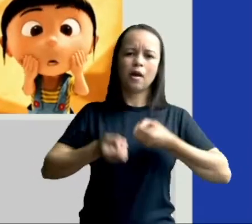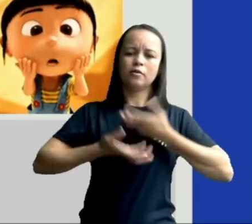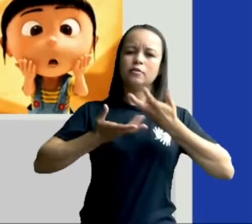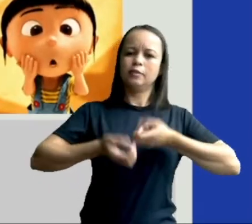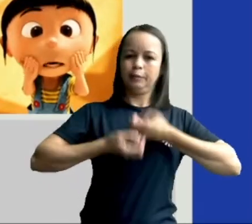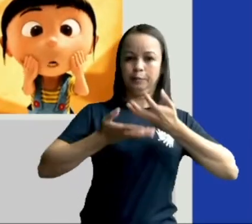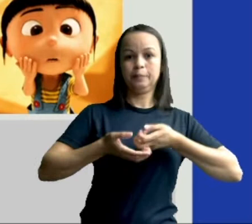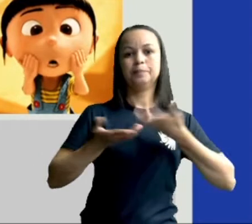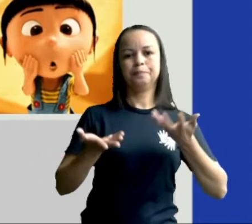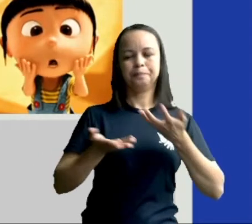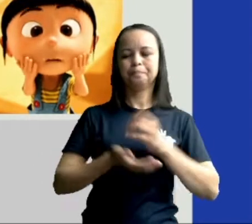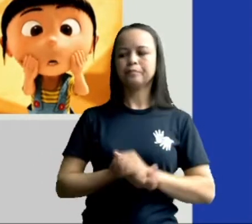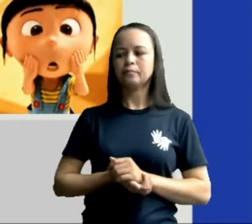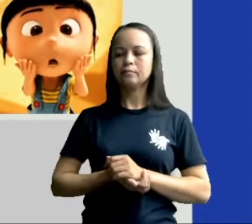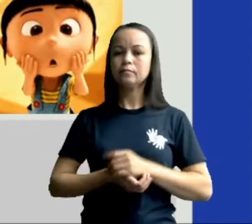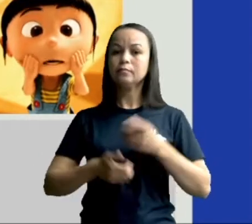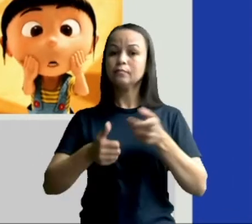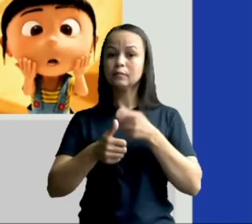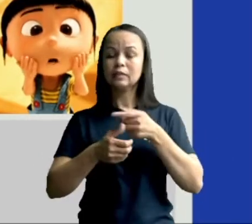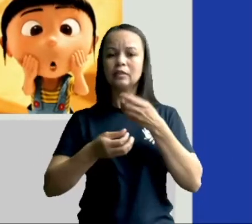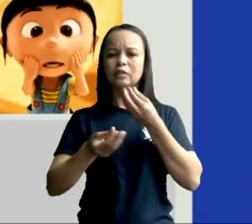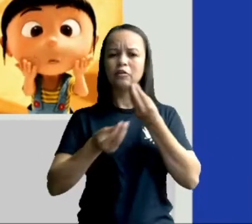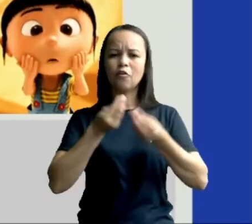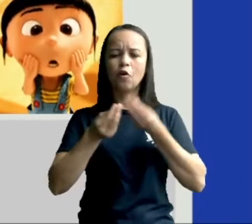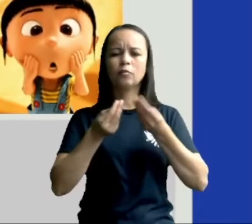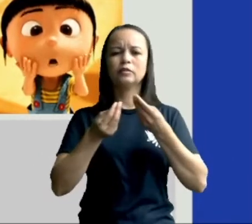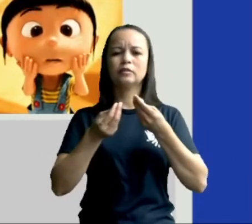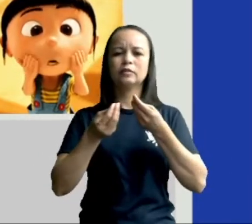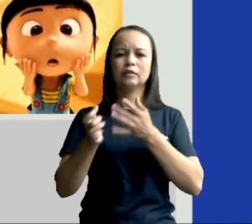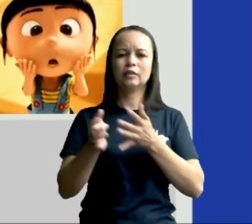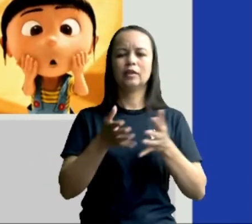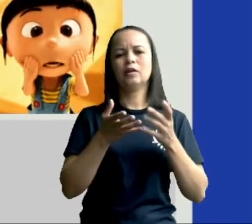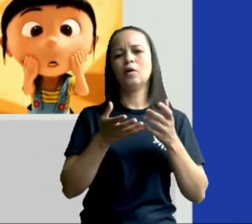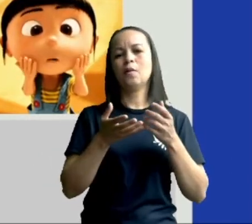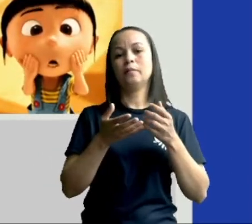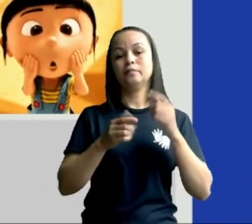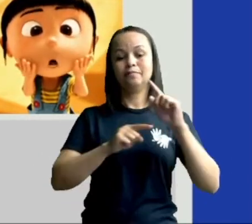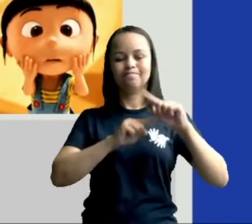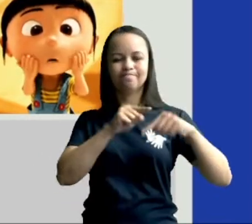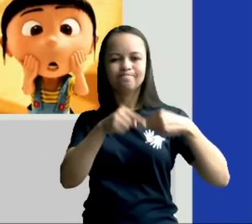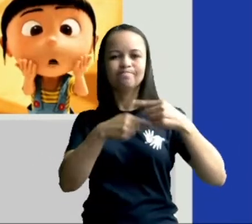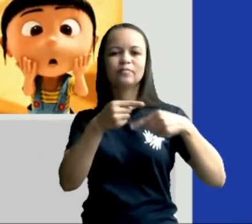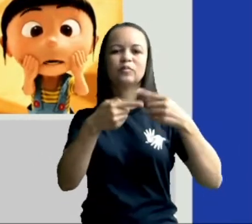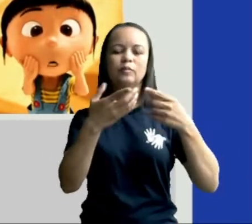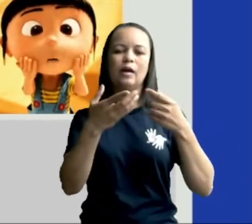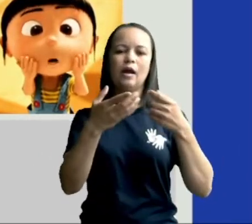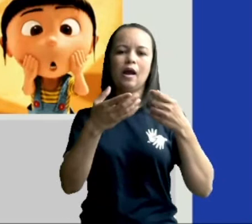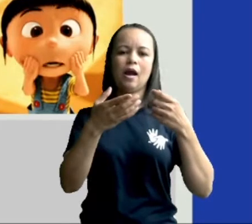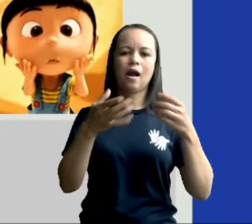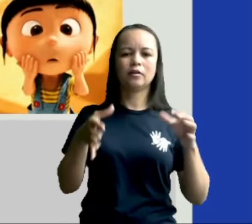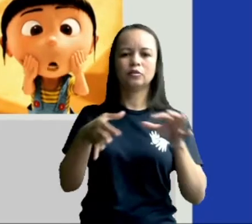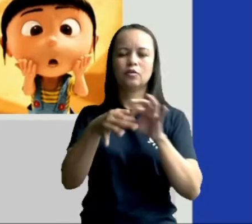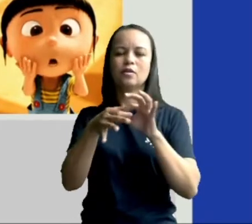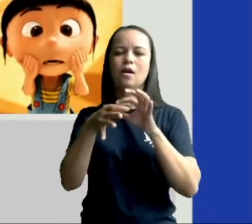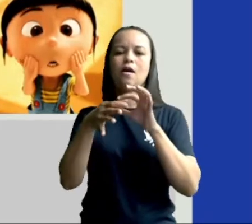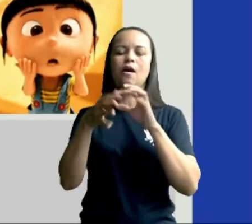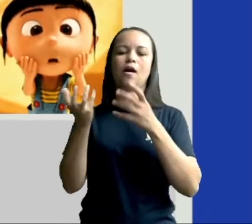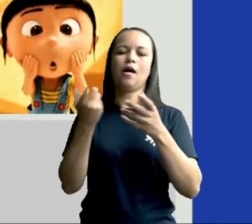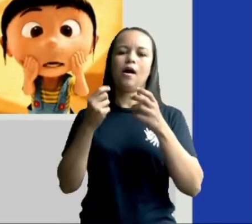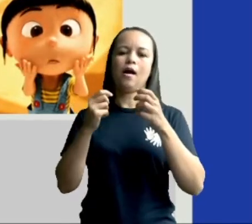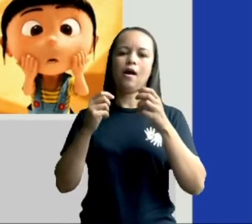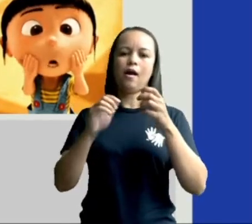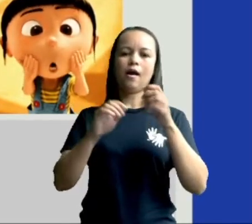expressar. Primeiramente, através de formas muito elementares. Posteriormente, associar imagens